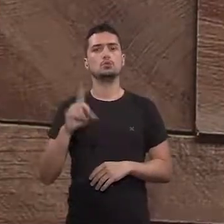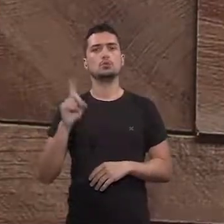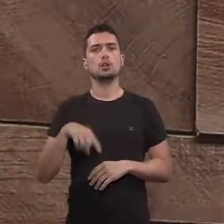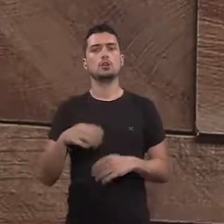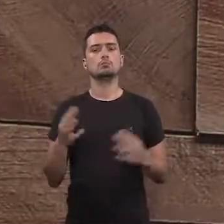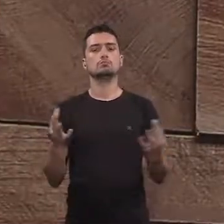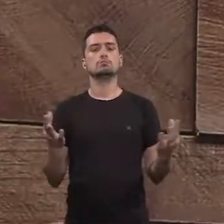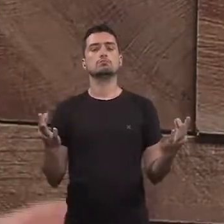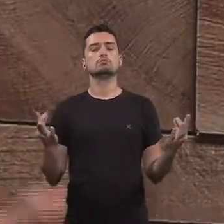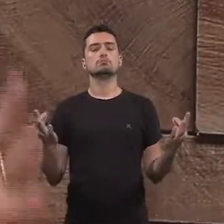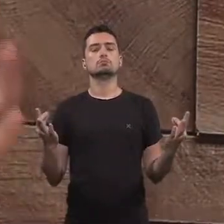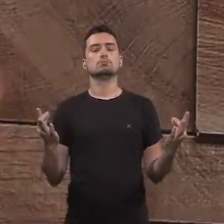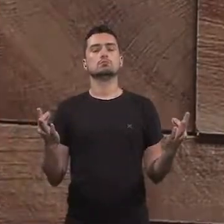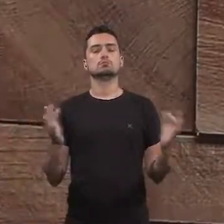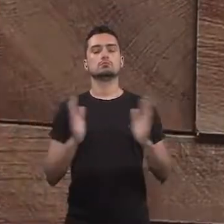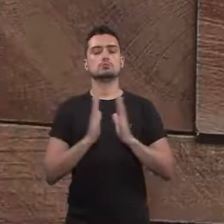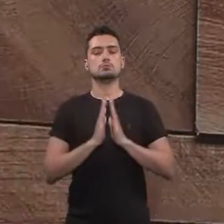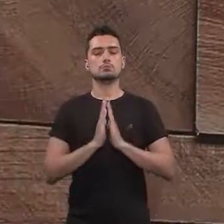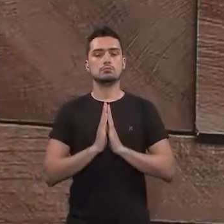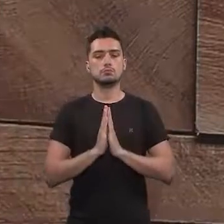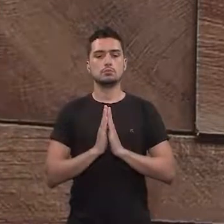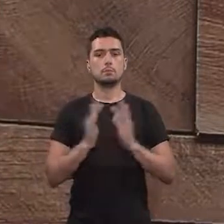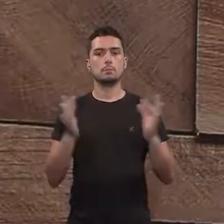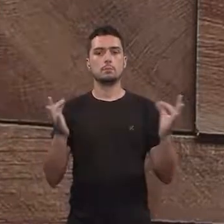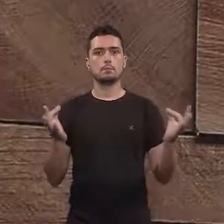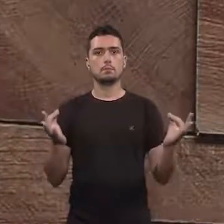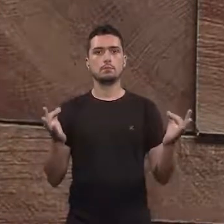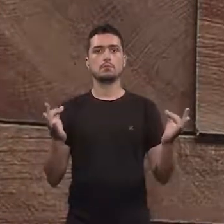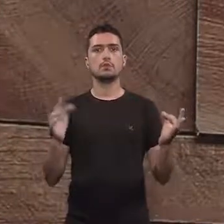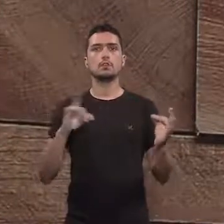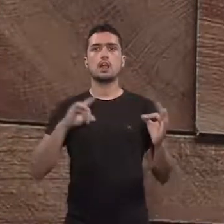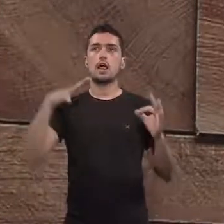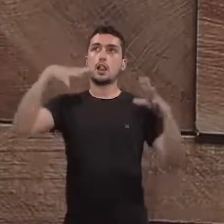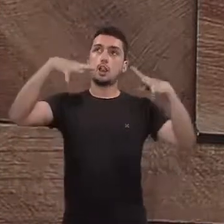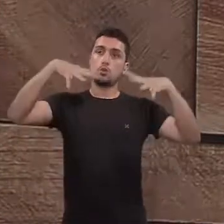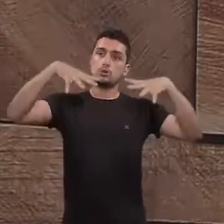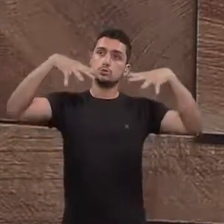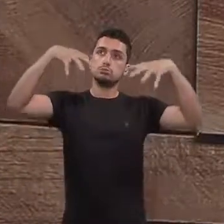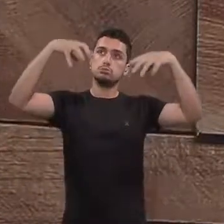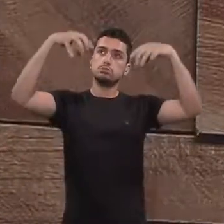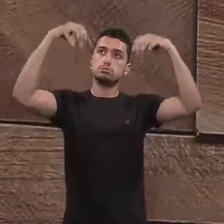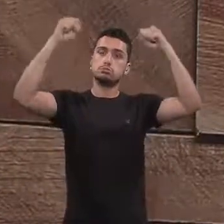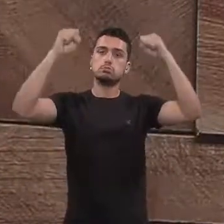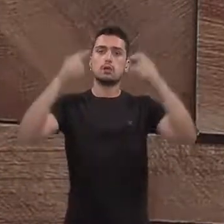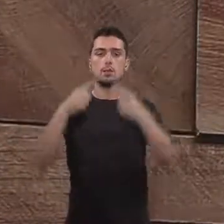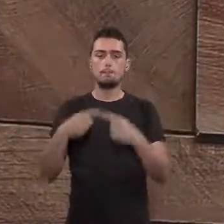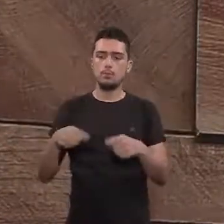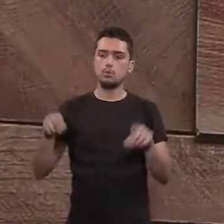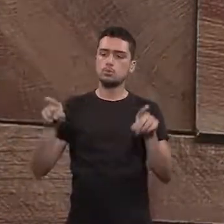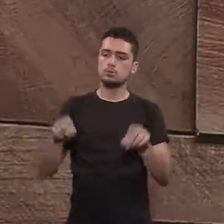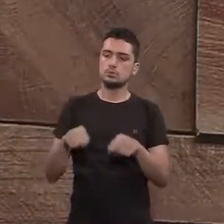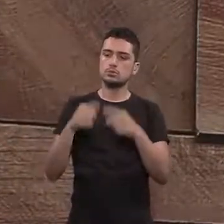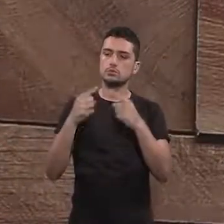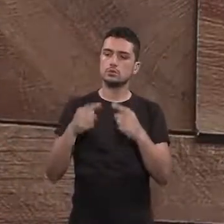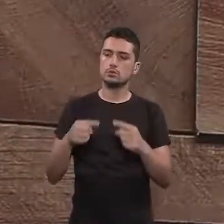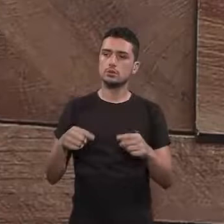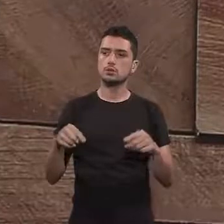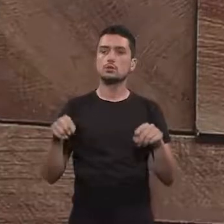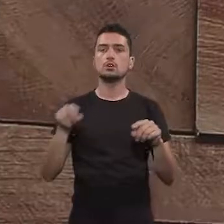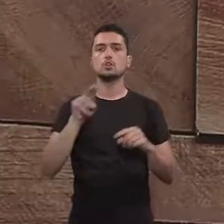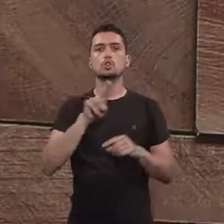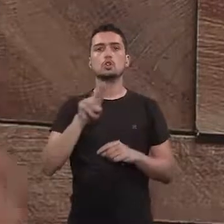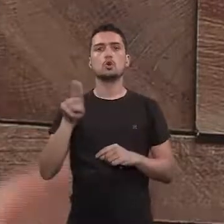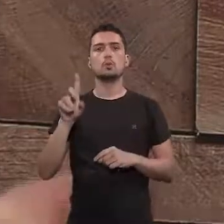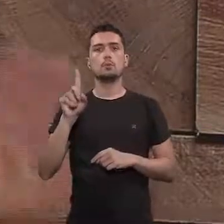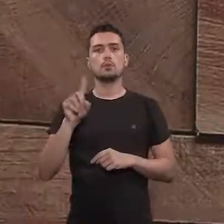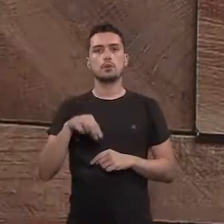meditação. Tá? Nós diminuímos a luz, colocamos uma música silenciosa, e aí fazemos o chamado Mindfulness, que é